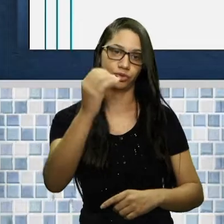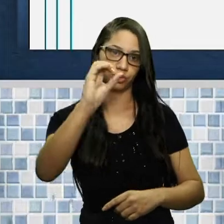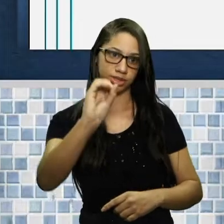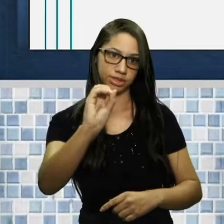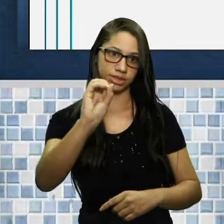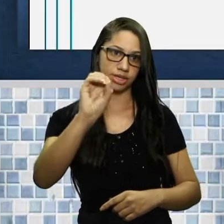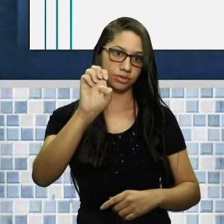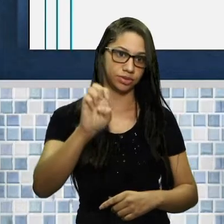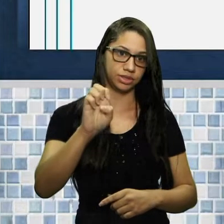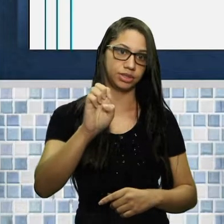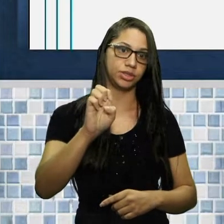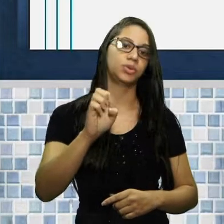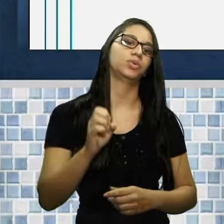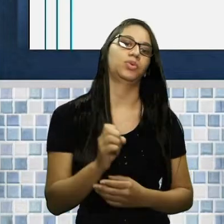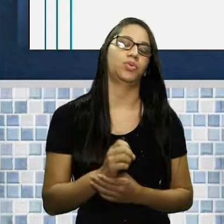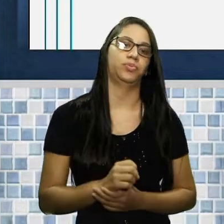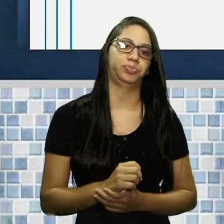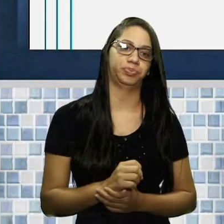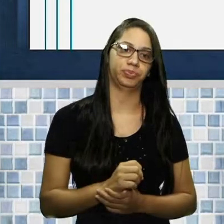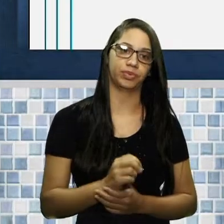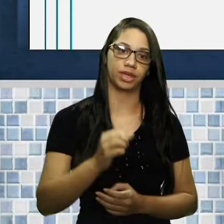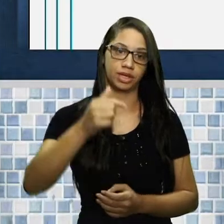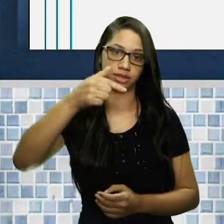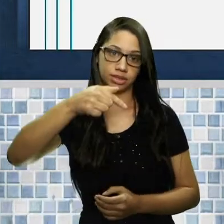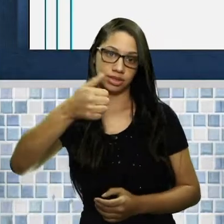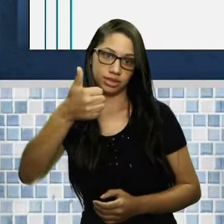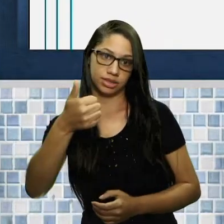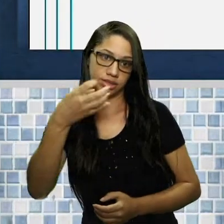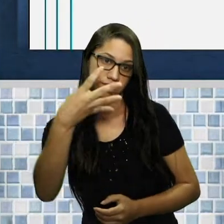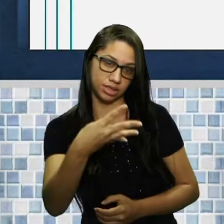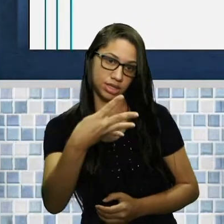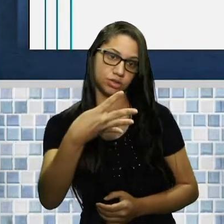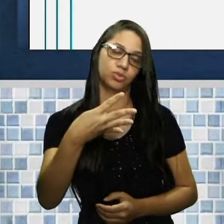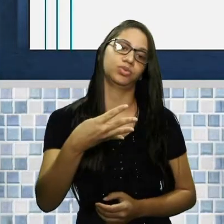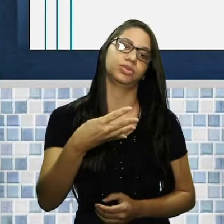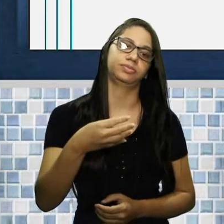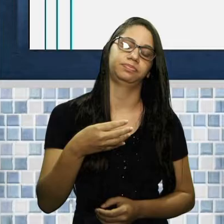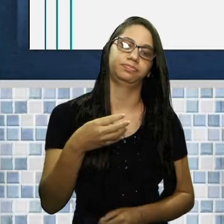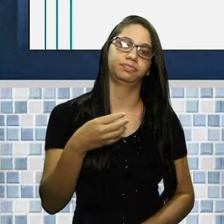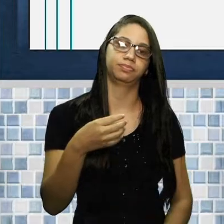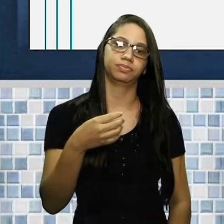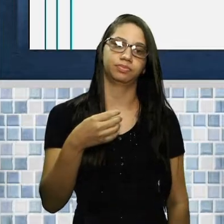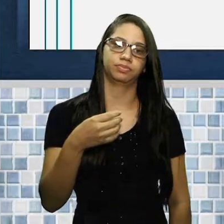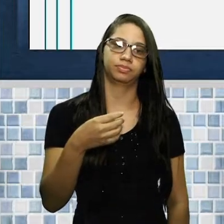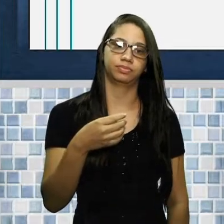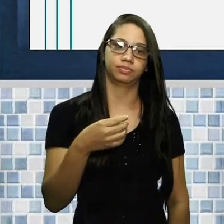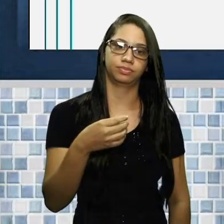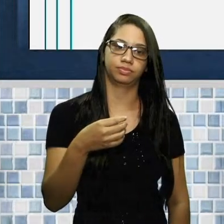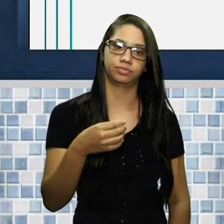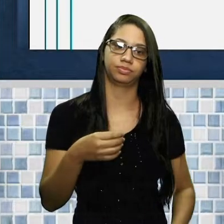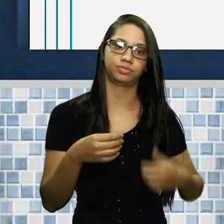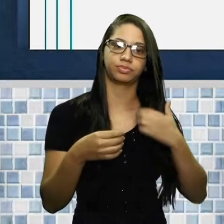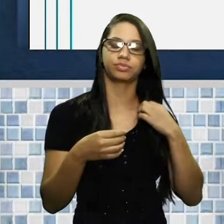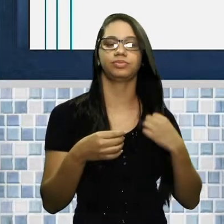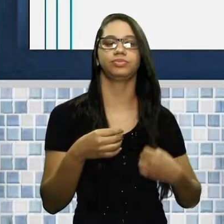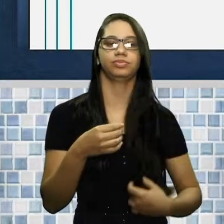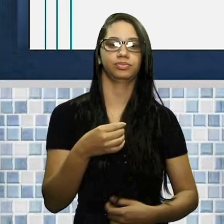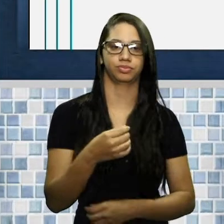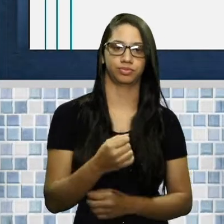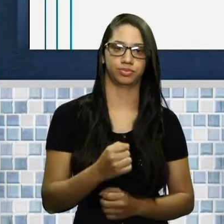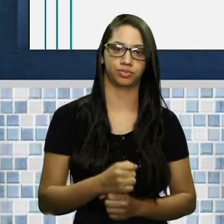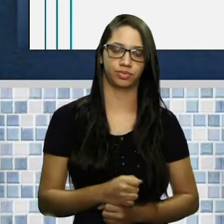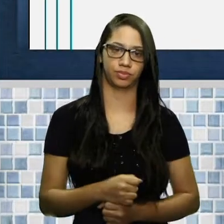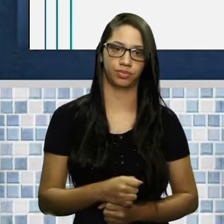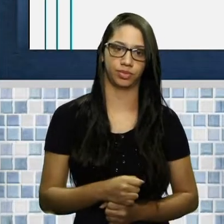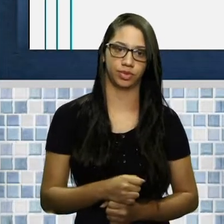encontrar 714. Esse 714 é exatamente os 600 mais os 5%